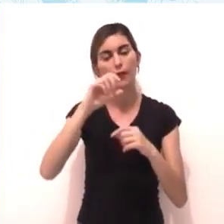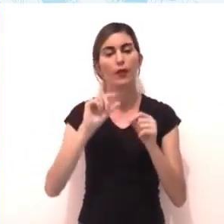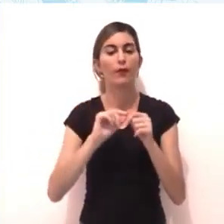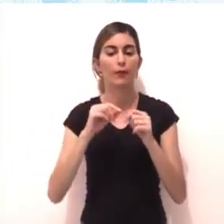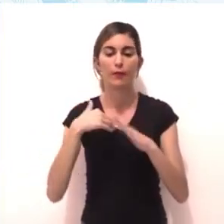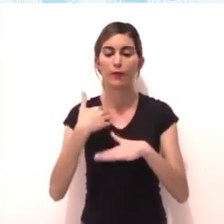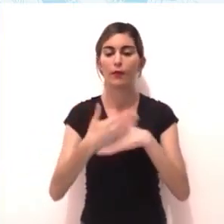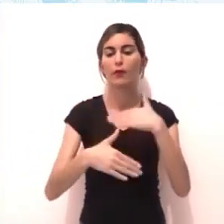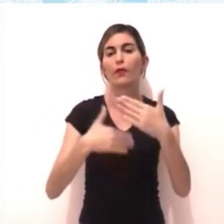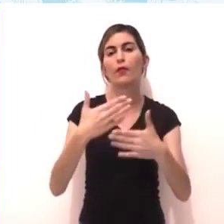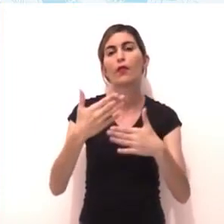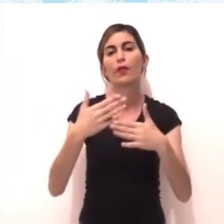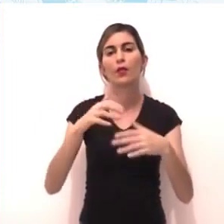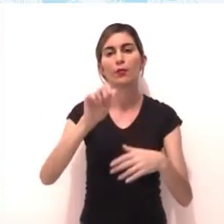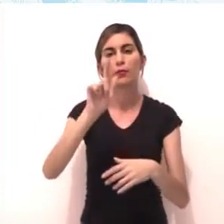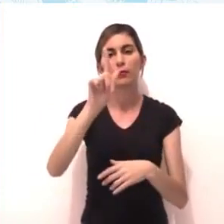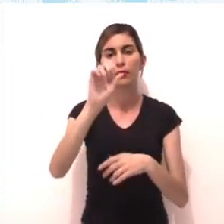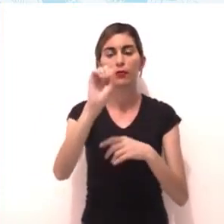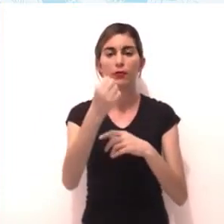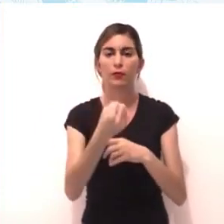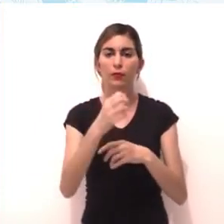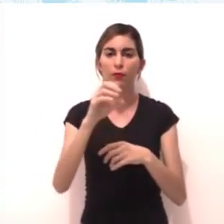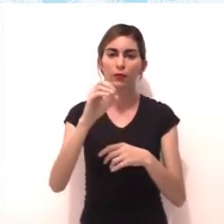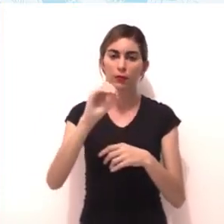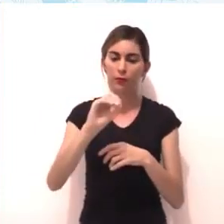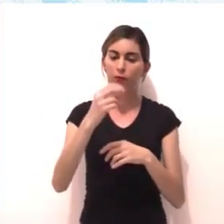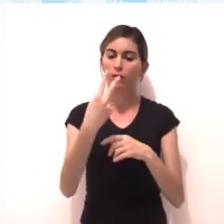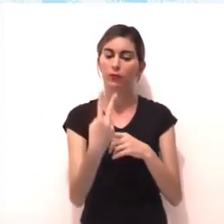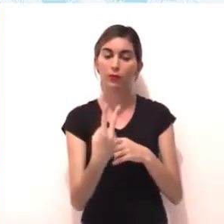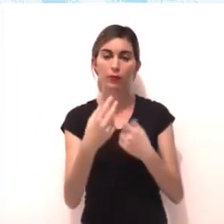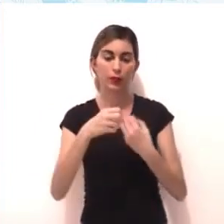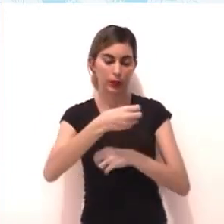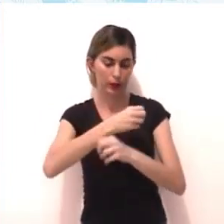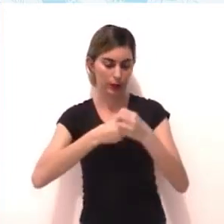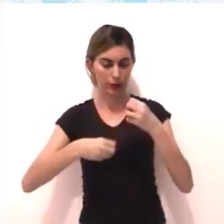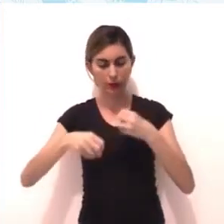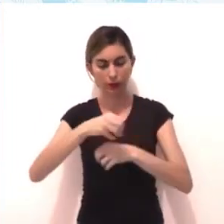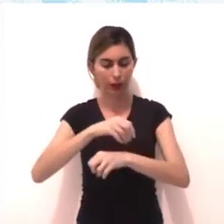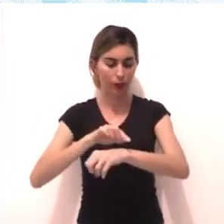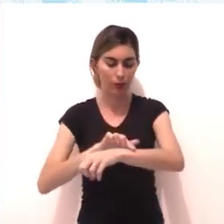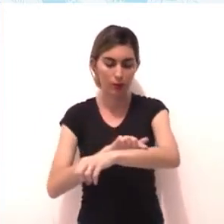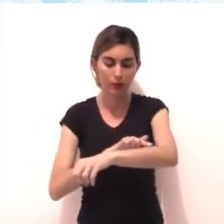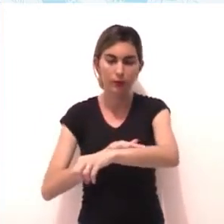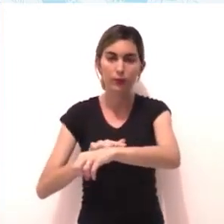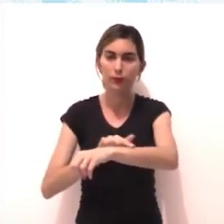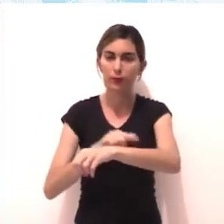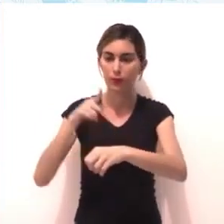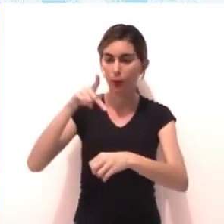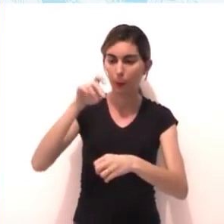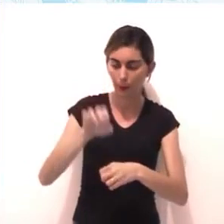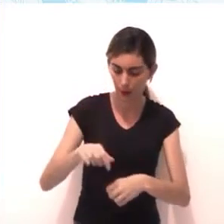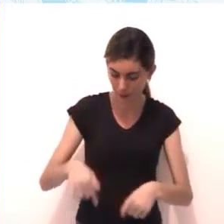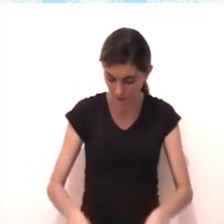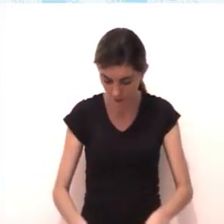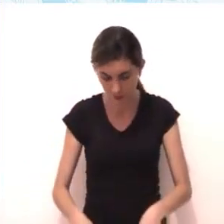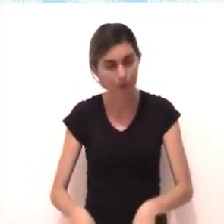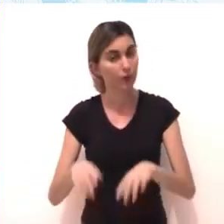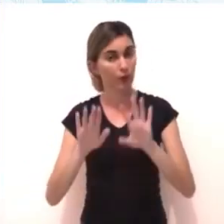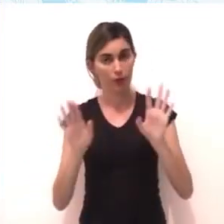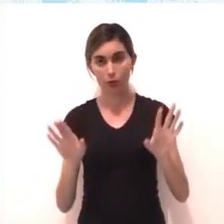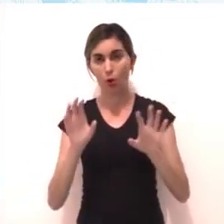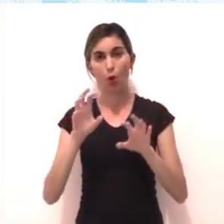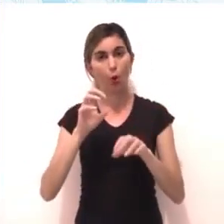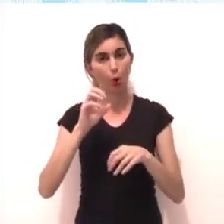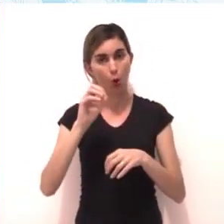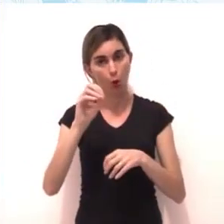vai passar esse gás oxigênio para as células do tecido daquele local. Se for no seu pé, vai passar lá